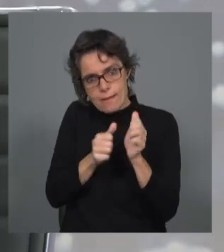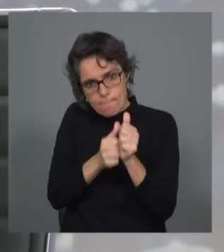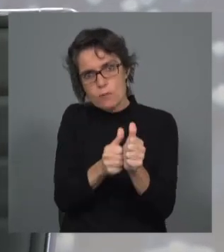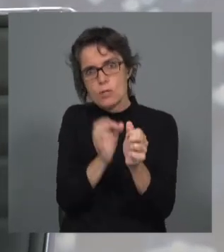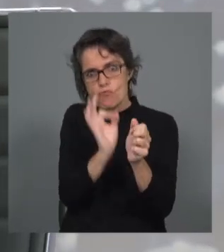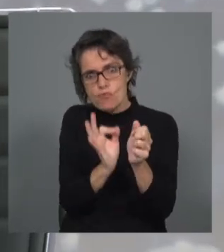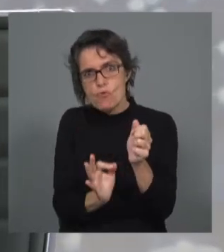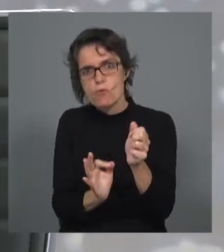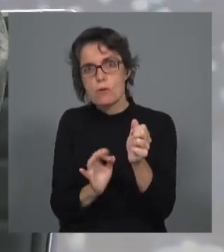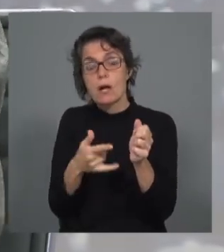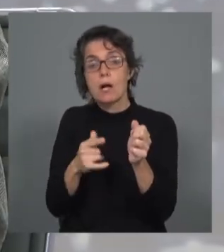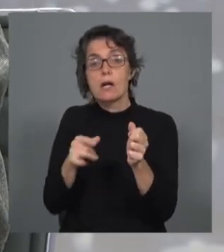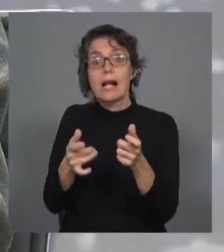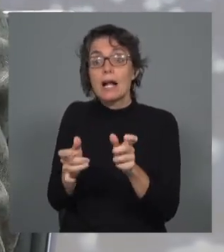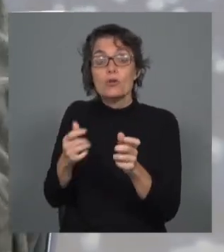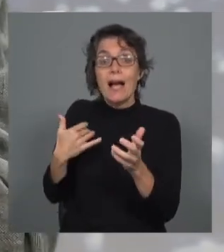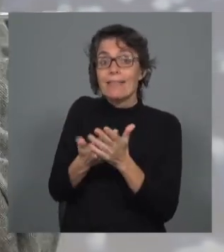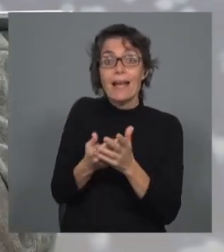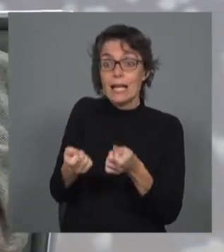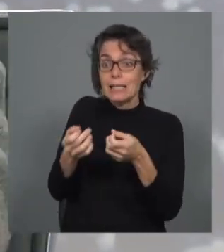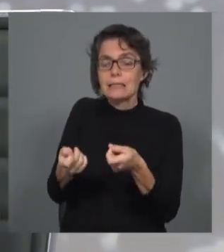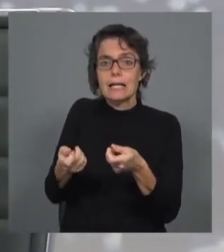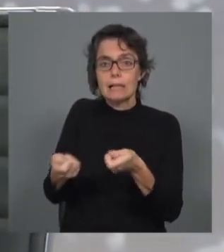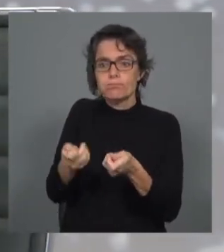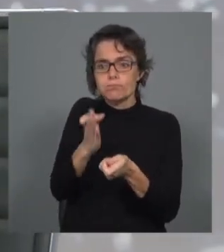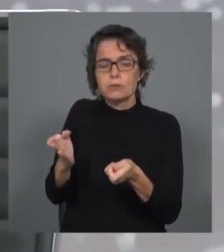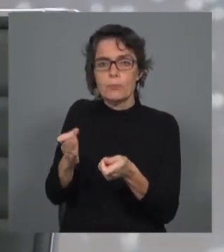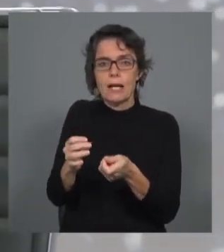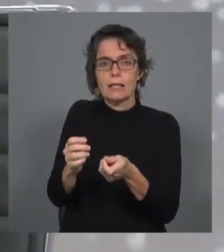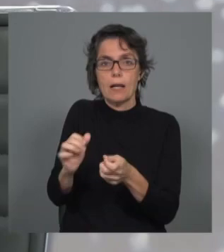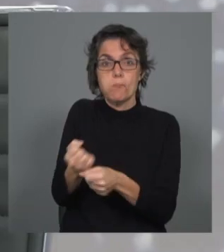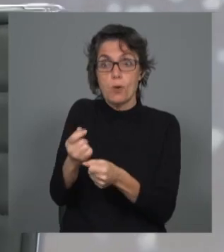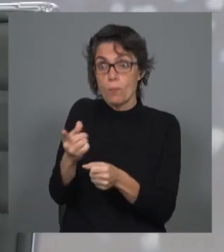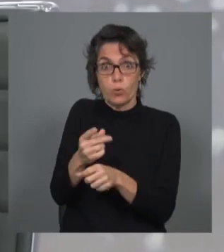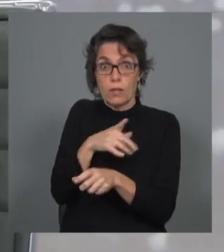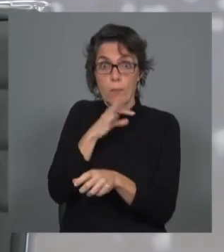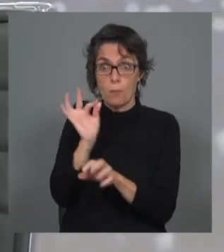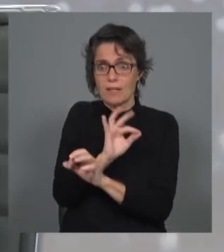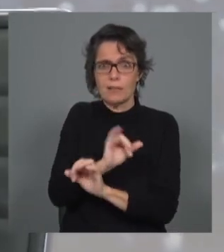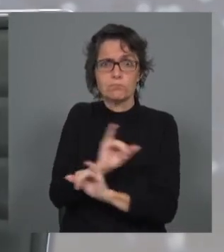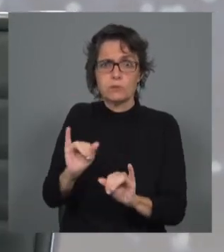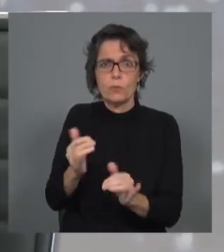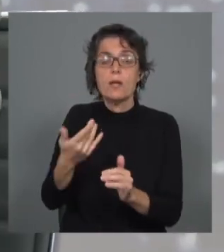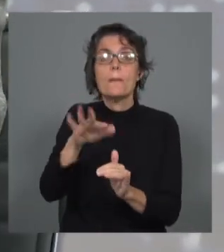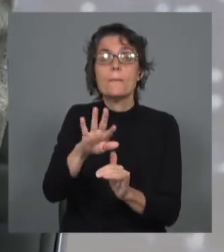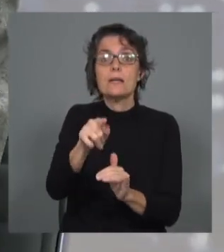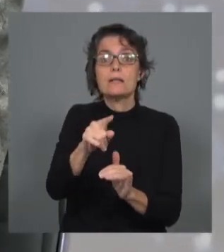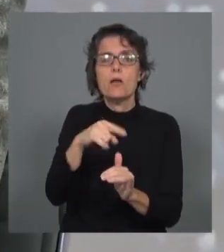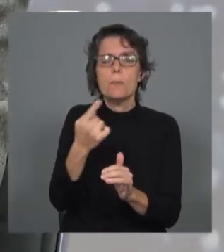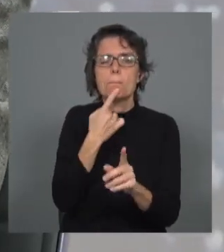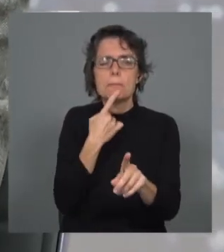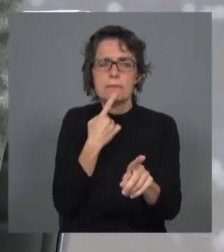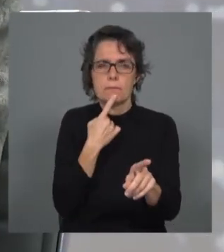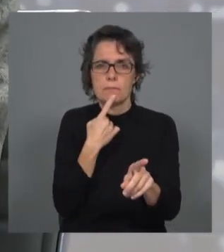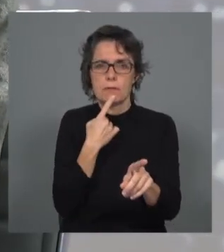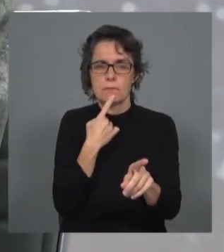não havia? A execução, porque nunca era possível. Mas uma das coisas que isto nos trouxe, por exemplo, foi uma maior proximidade